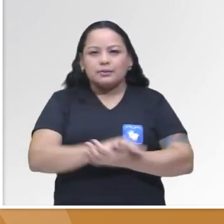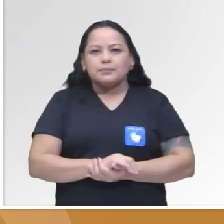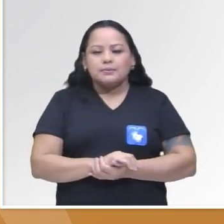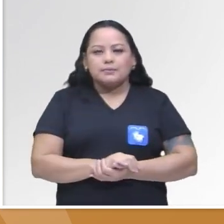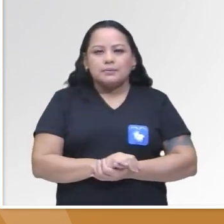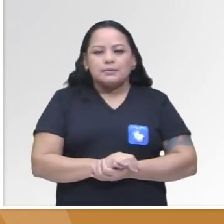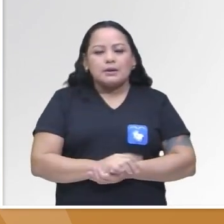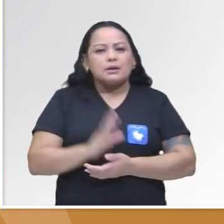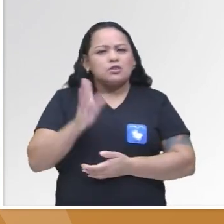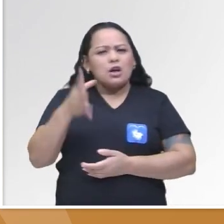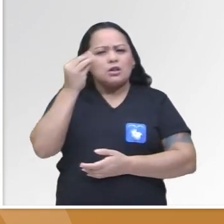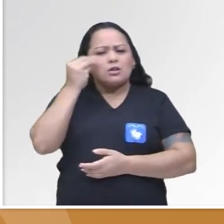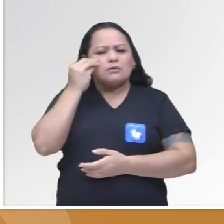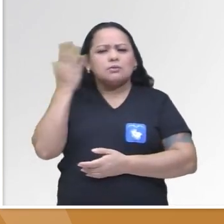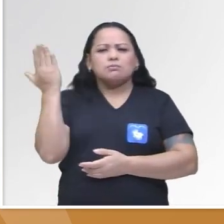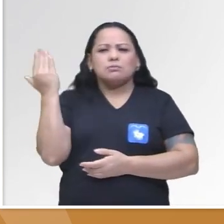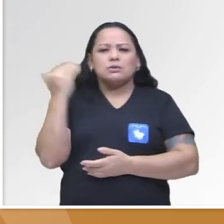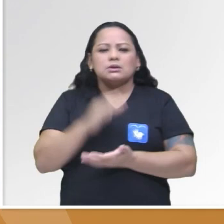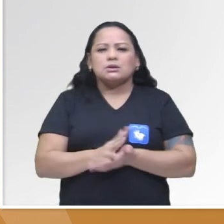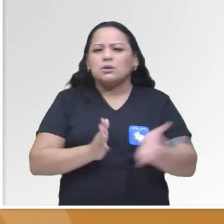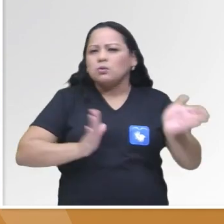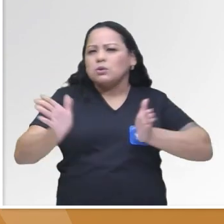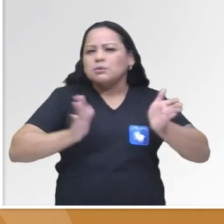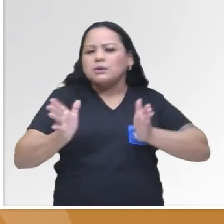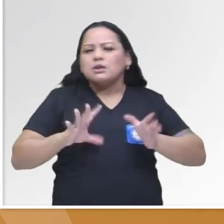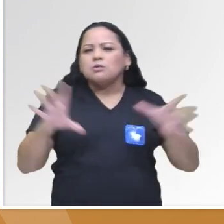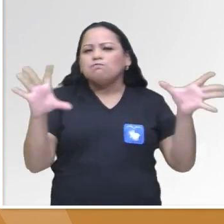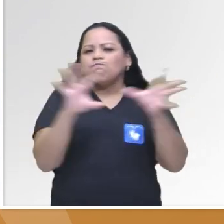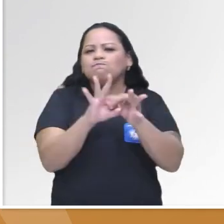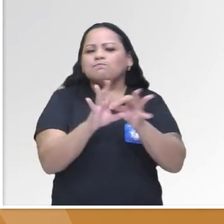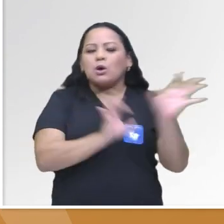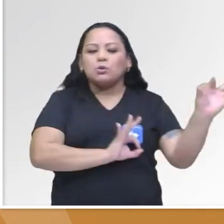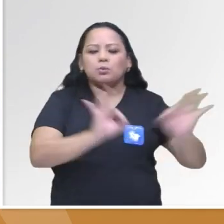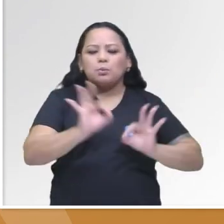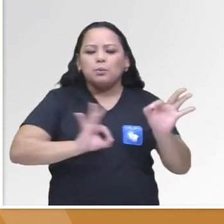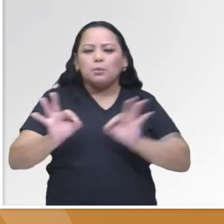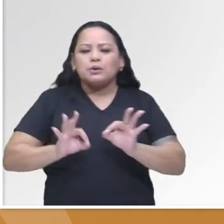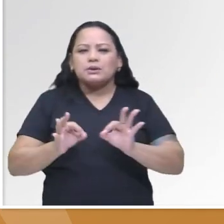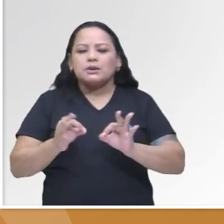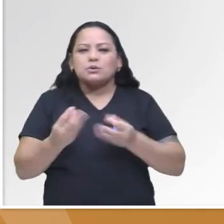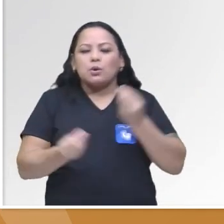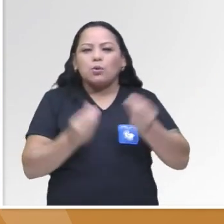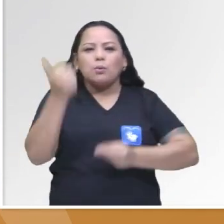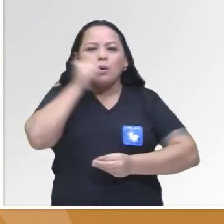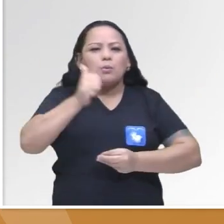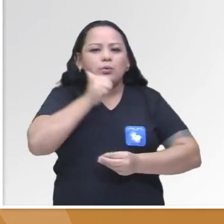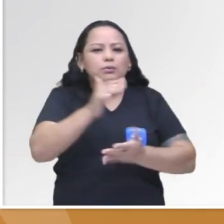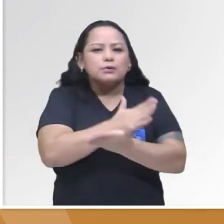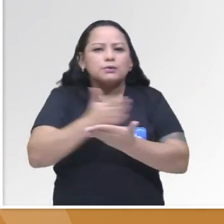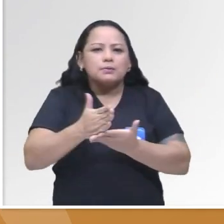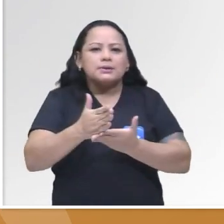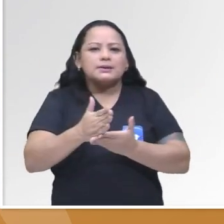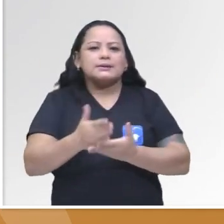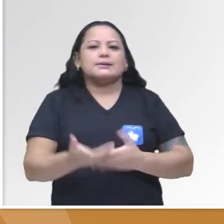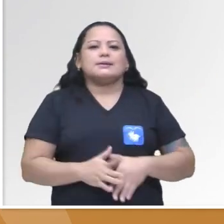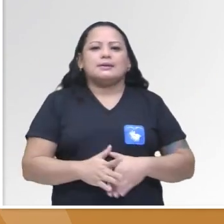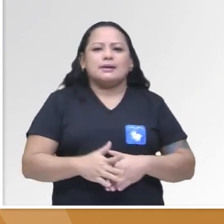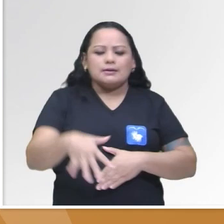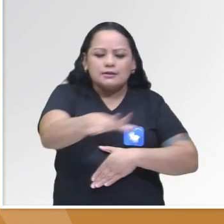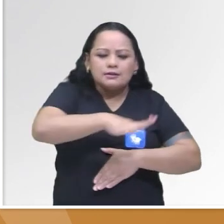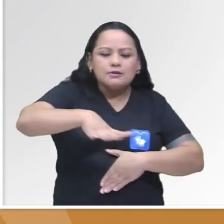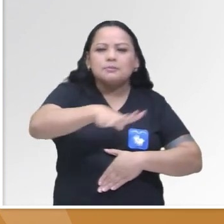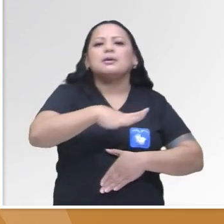1934, como a gente viu. Então, esse momento tem tudo a ver com o processo onde as mulheres começaram a ter mais